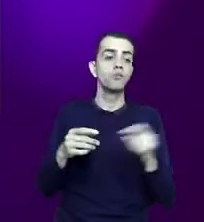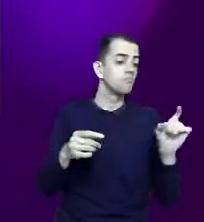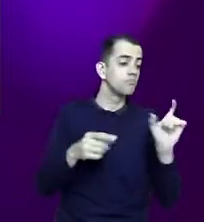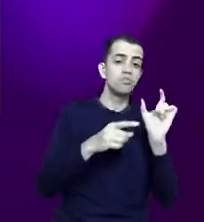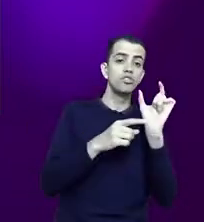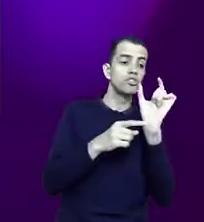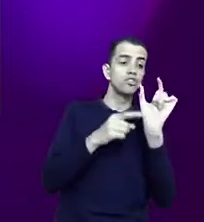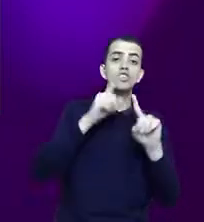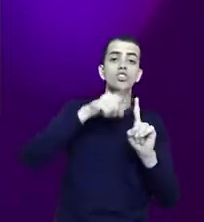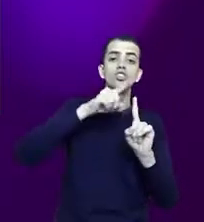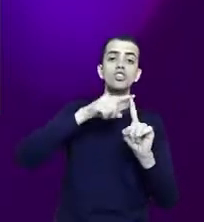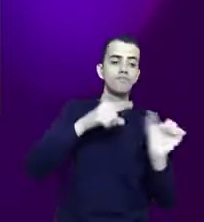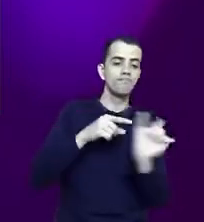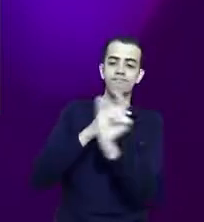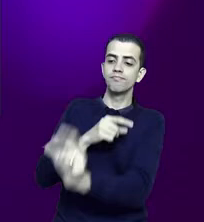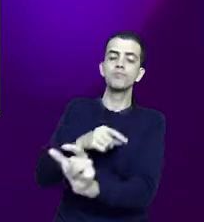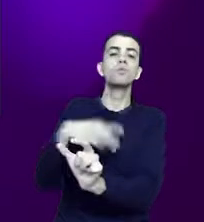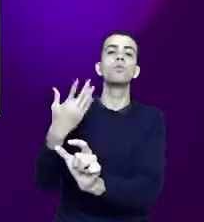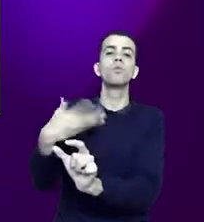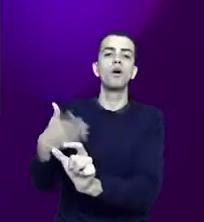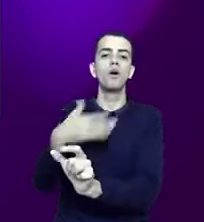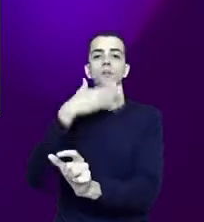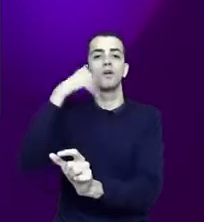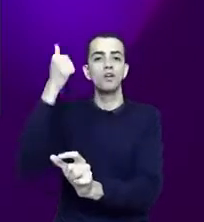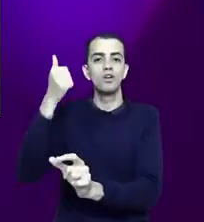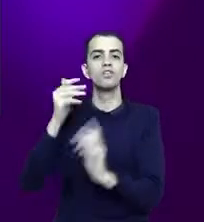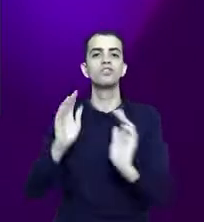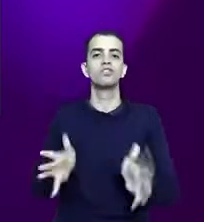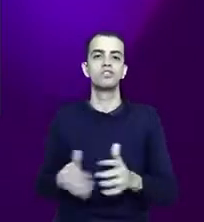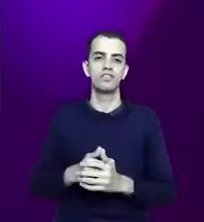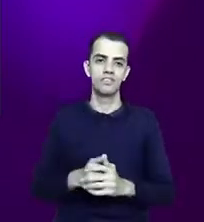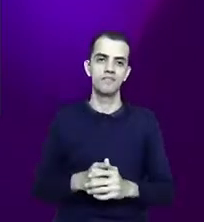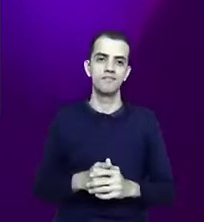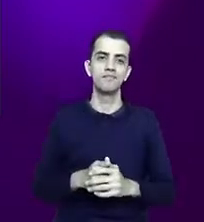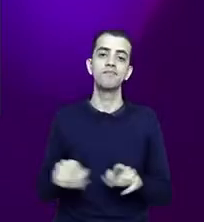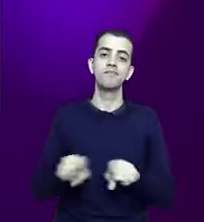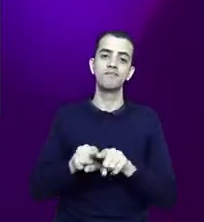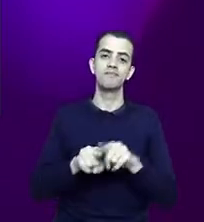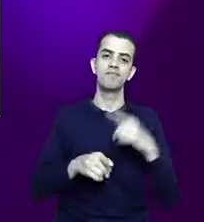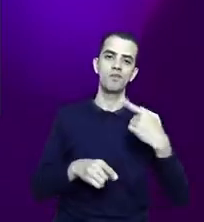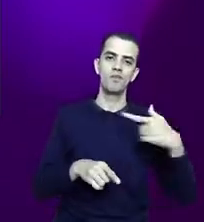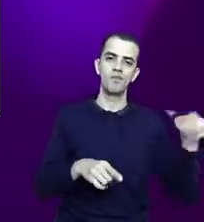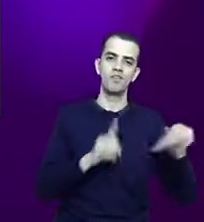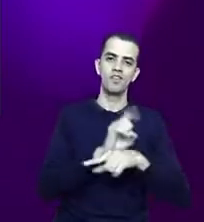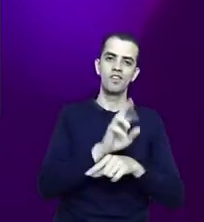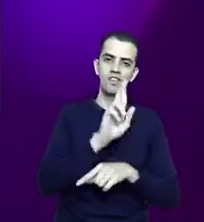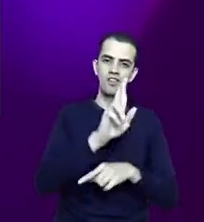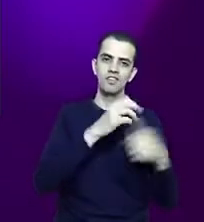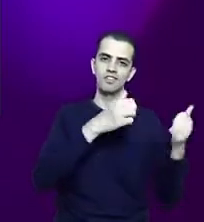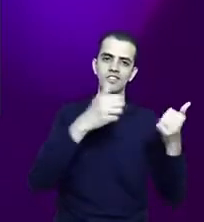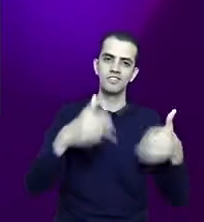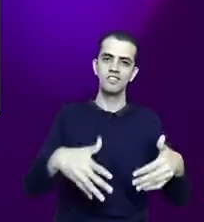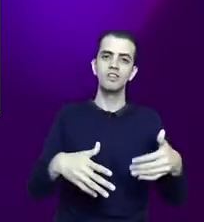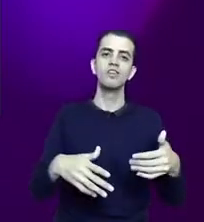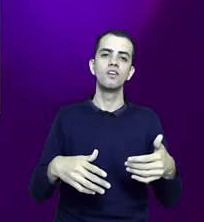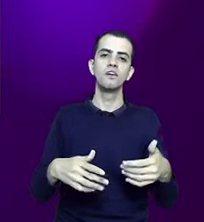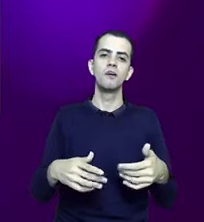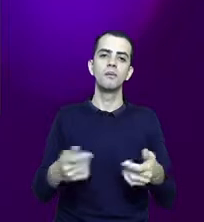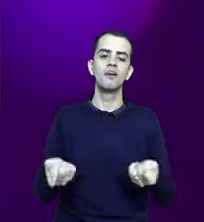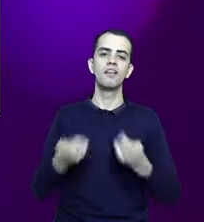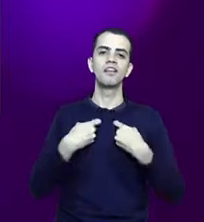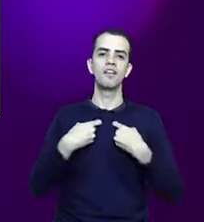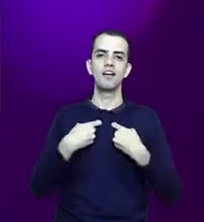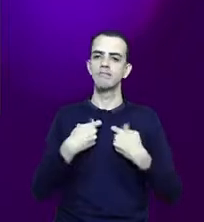usar. Então, realmente, como o Dr. Fernando já demonstrou também nos casos dele, eu acho que isso traz aí uma